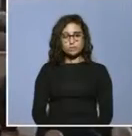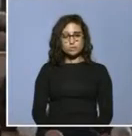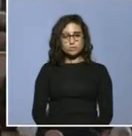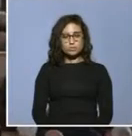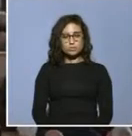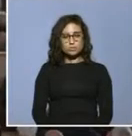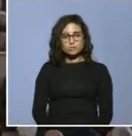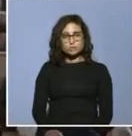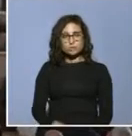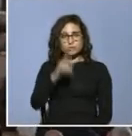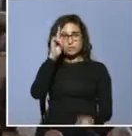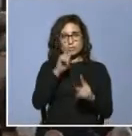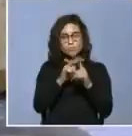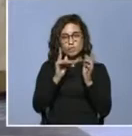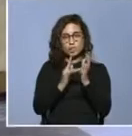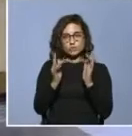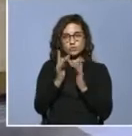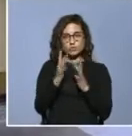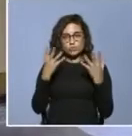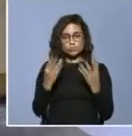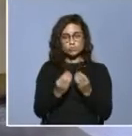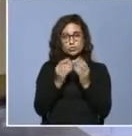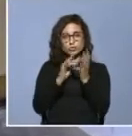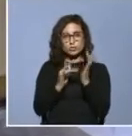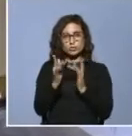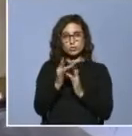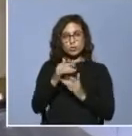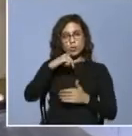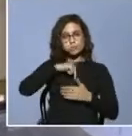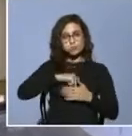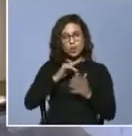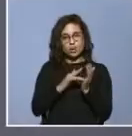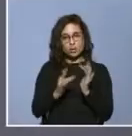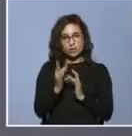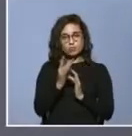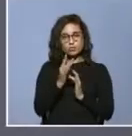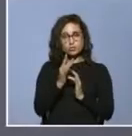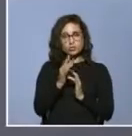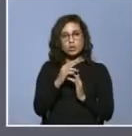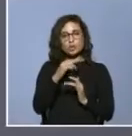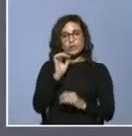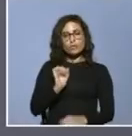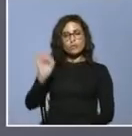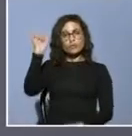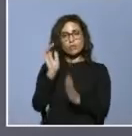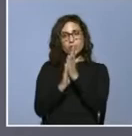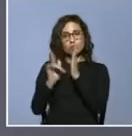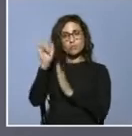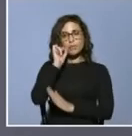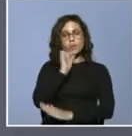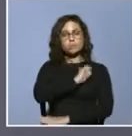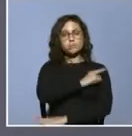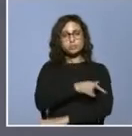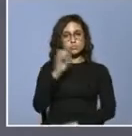Por Cristo, com Cristo, em Cristo, a vós, Deus Pai